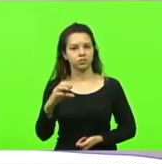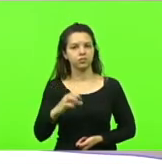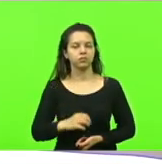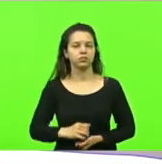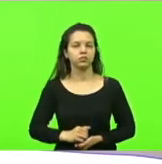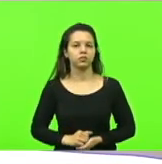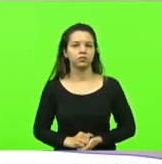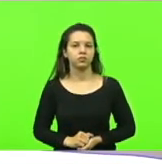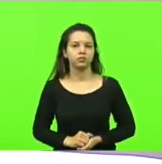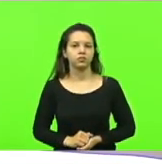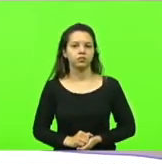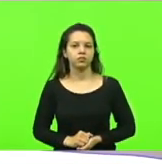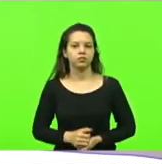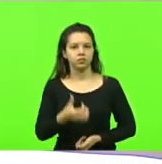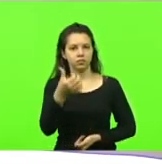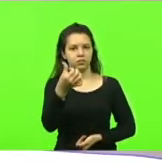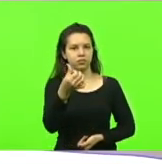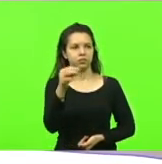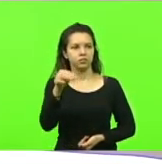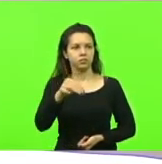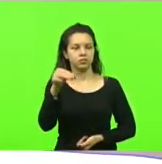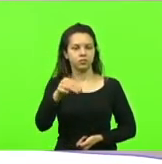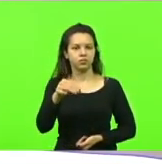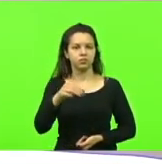por 6 minutos.